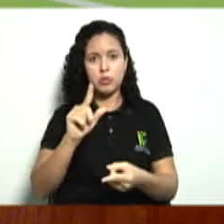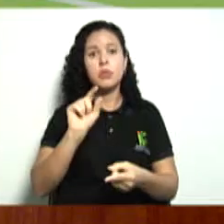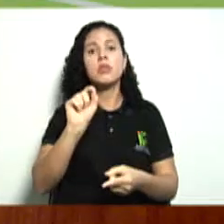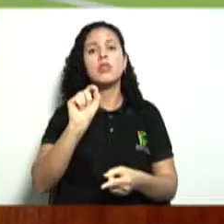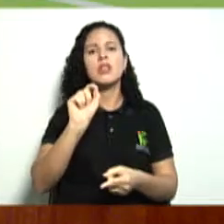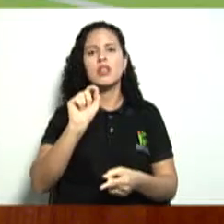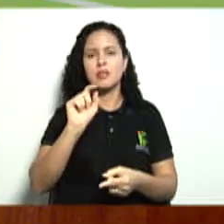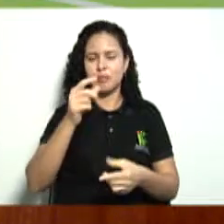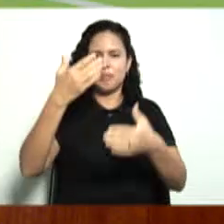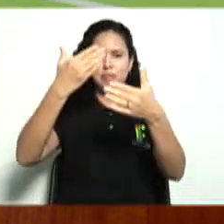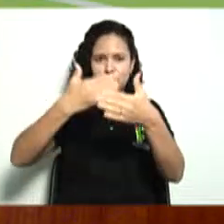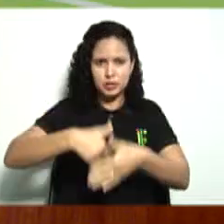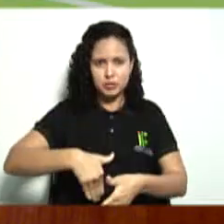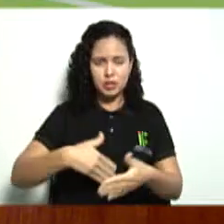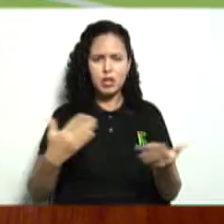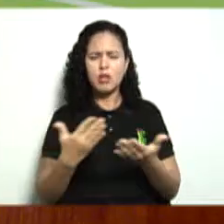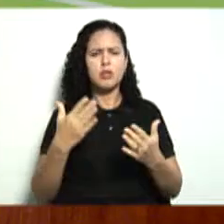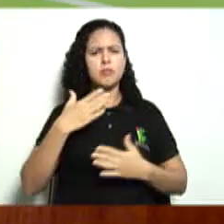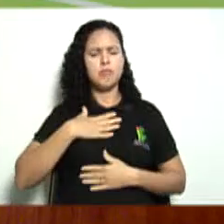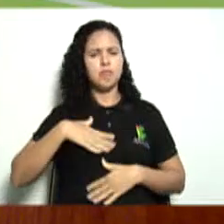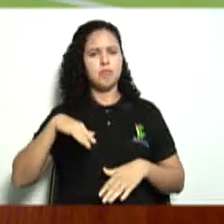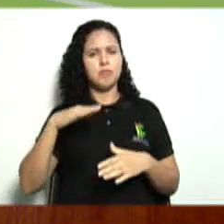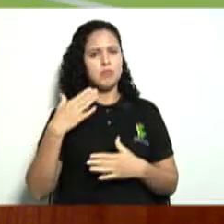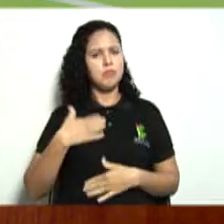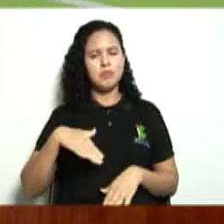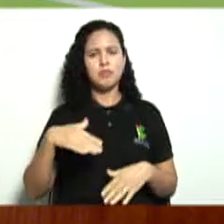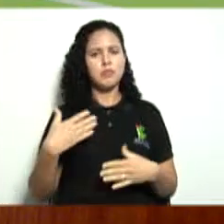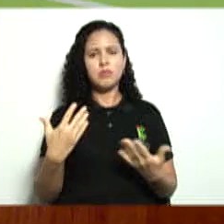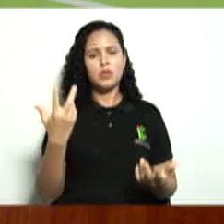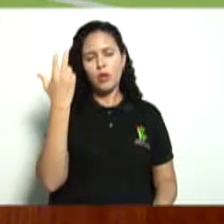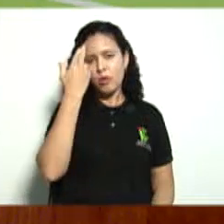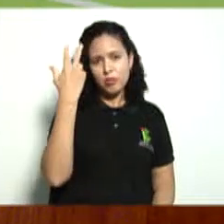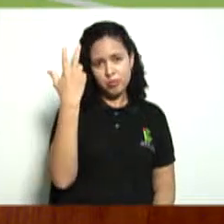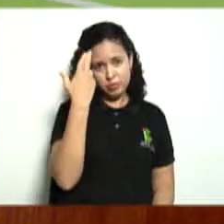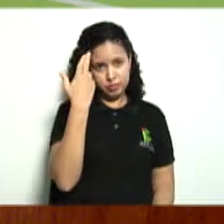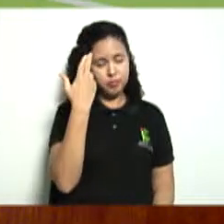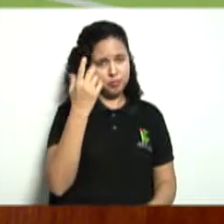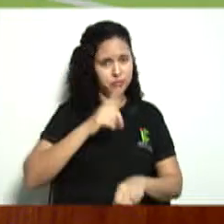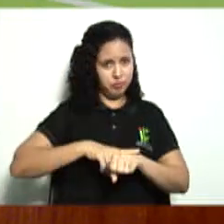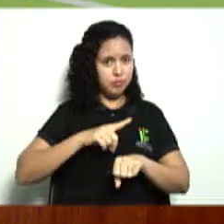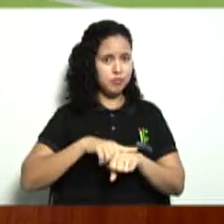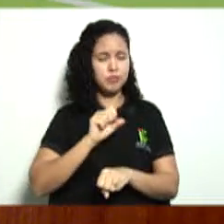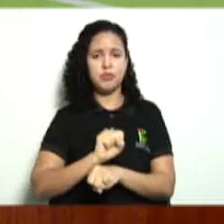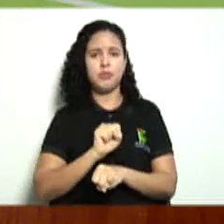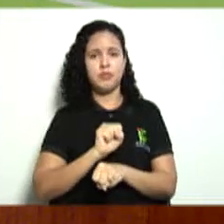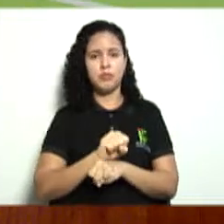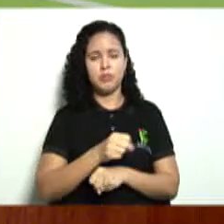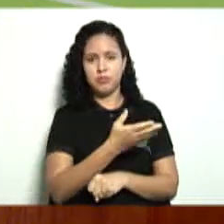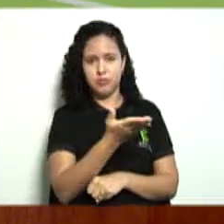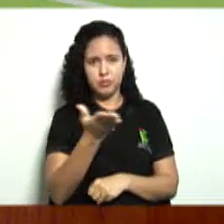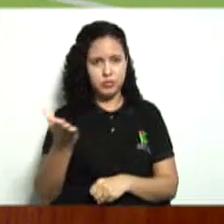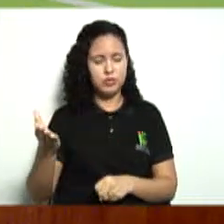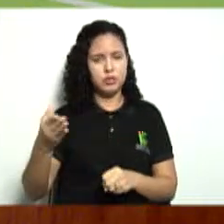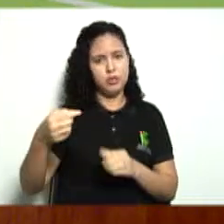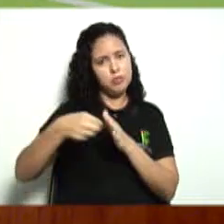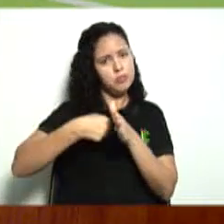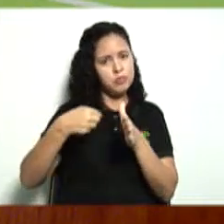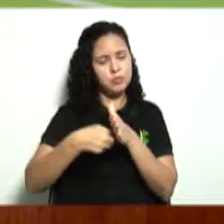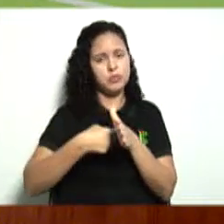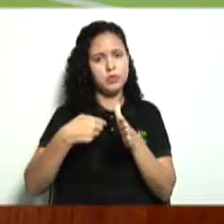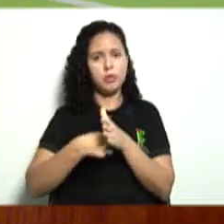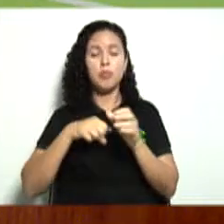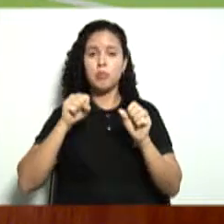prova. Então vamos relaxar, fica tranquilo, o momento é esse, tá? E a gente está aguardando vocês aí para poder contribuir